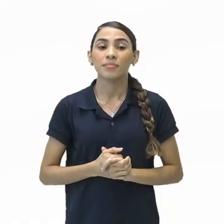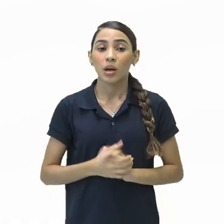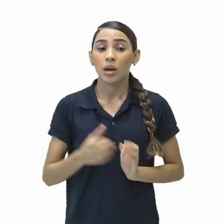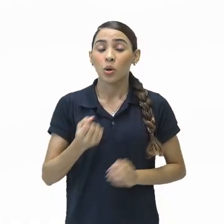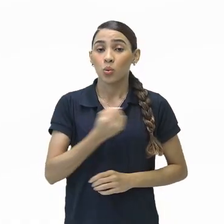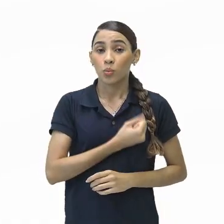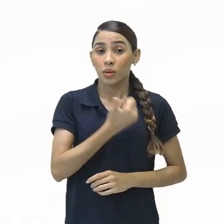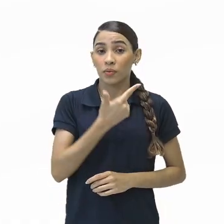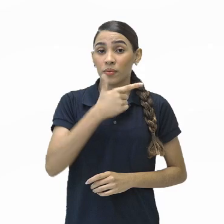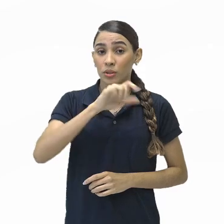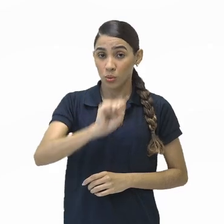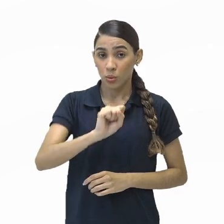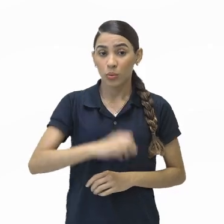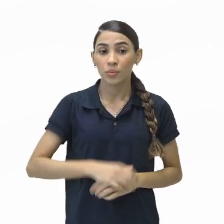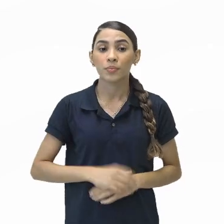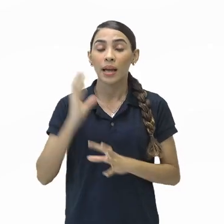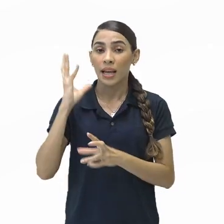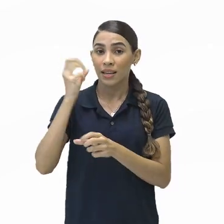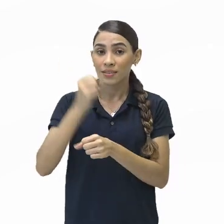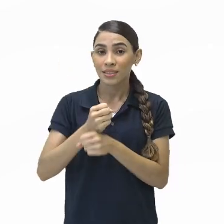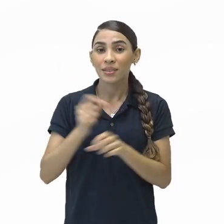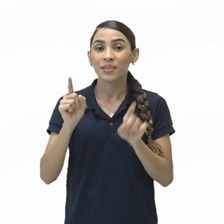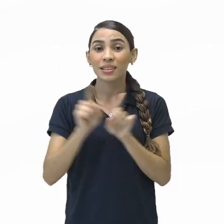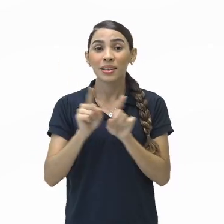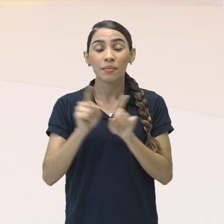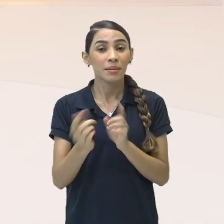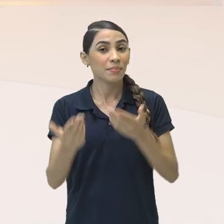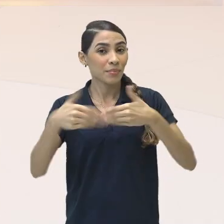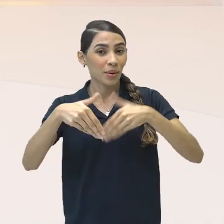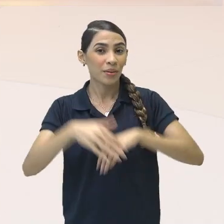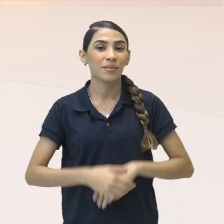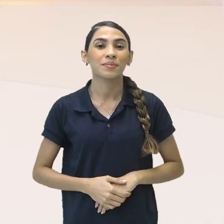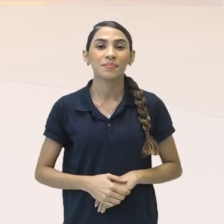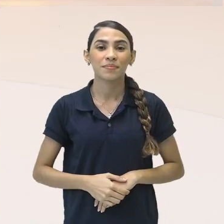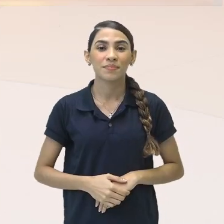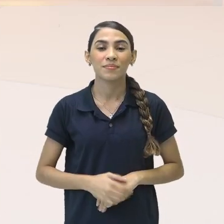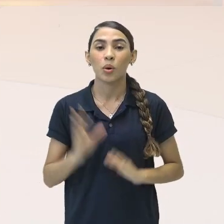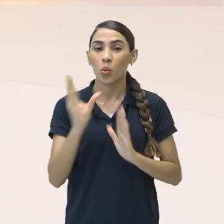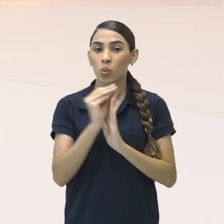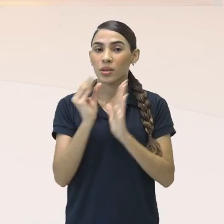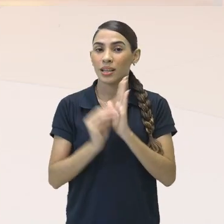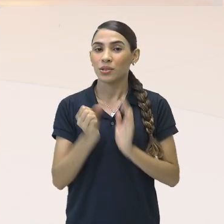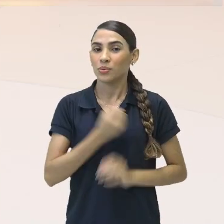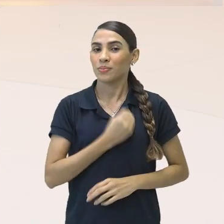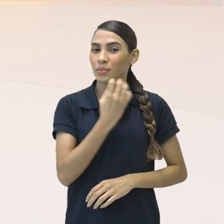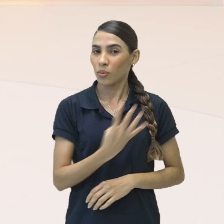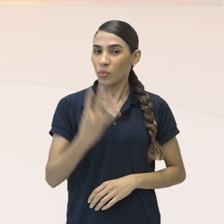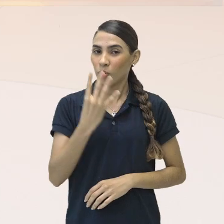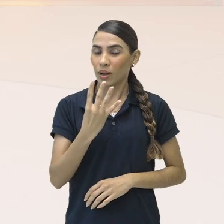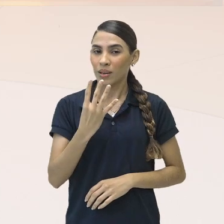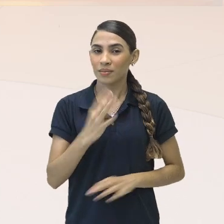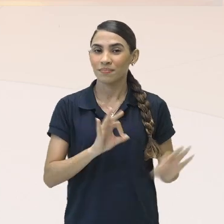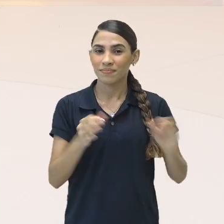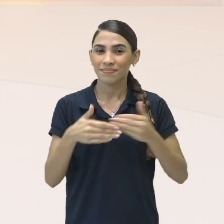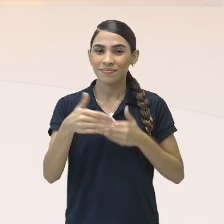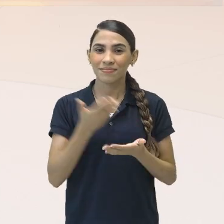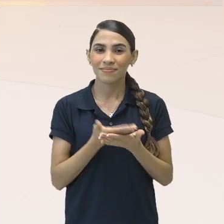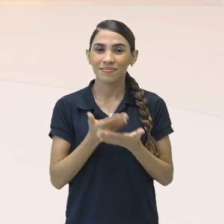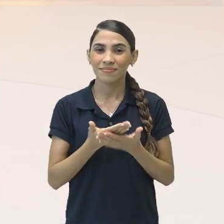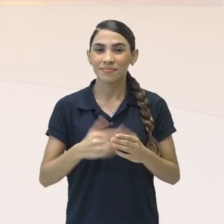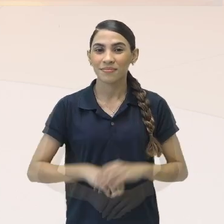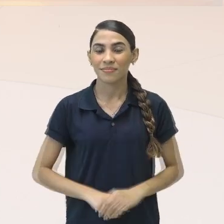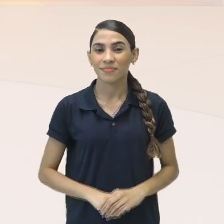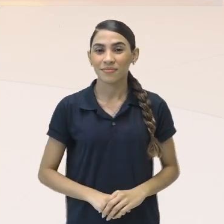aula 28, né, a aula de revisão para a avaliação da unidade 4. Vamos lá.